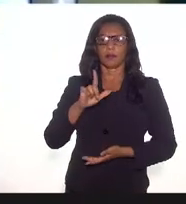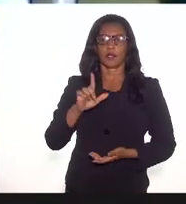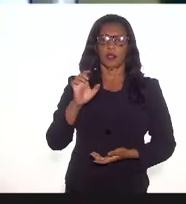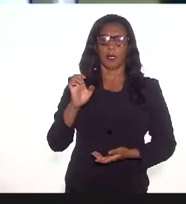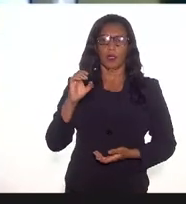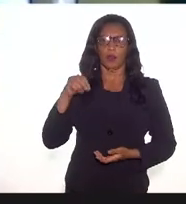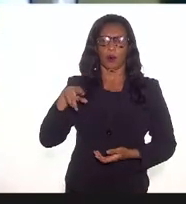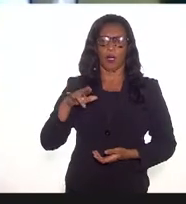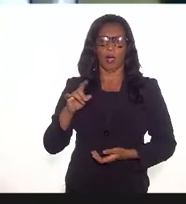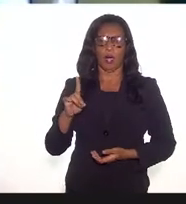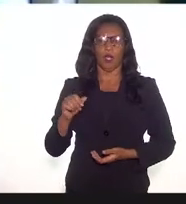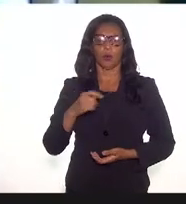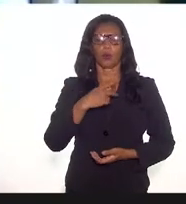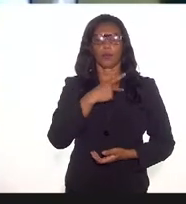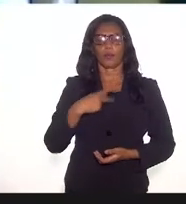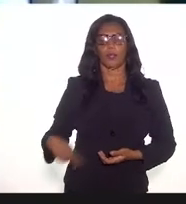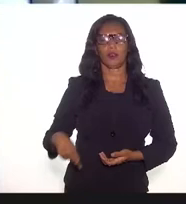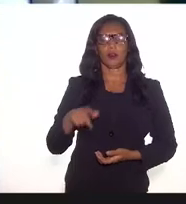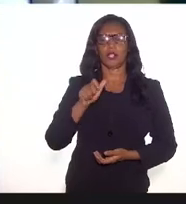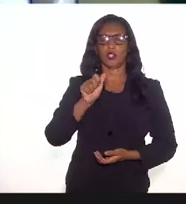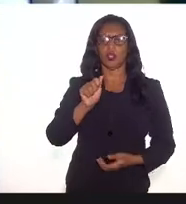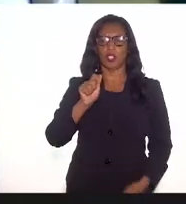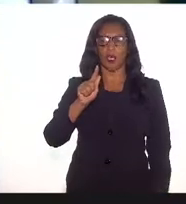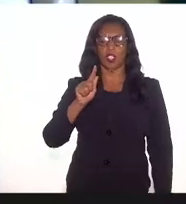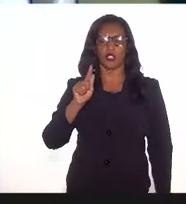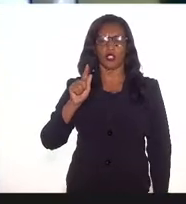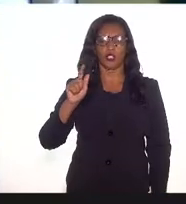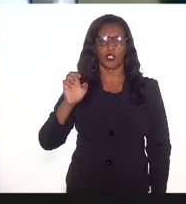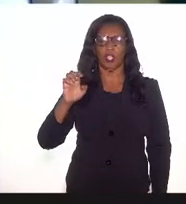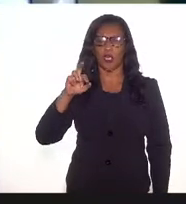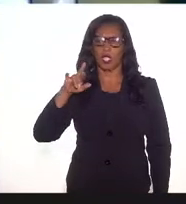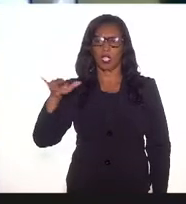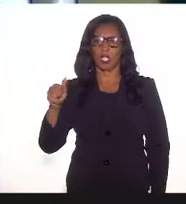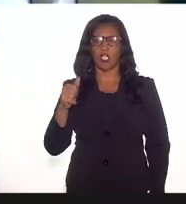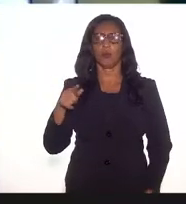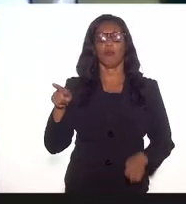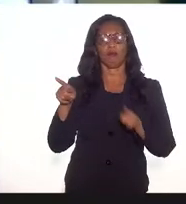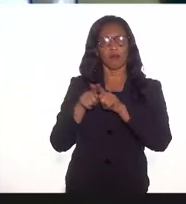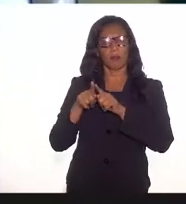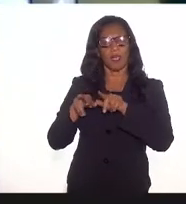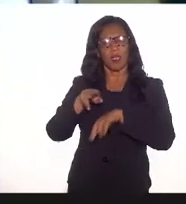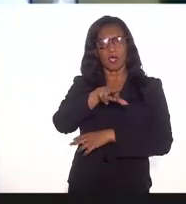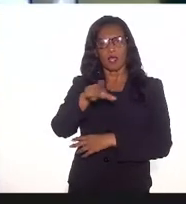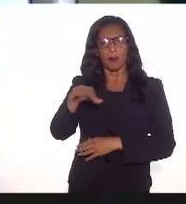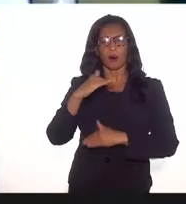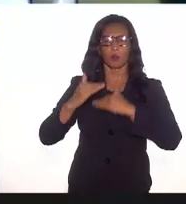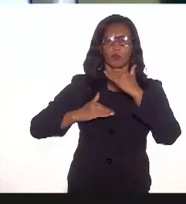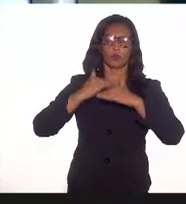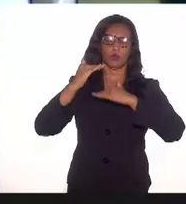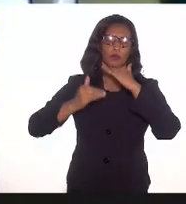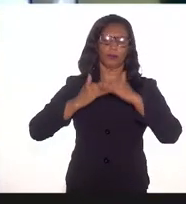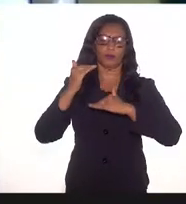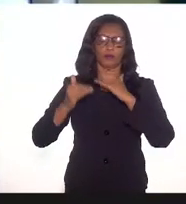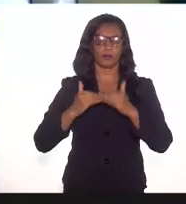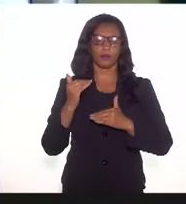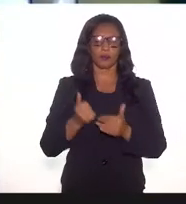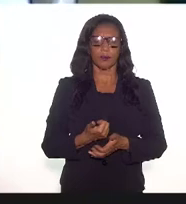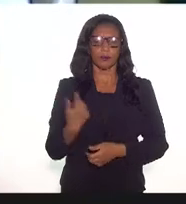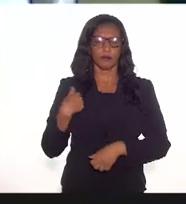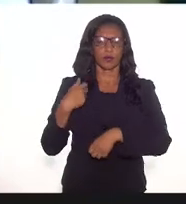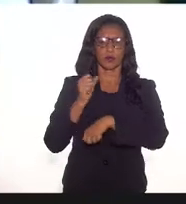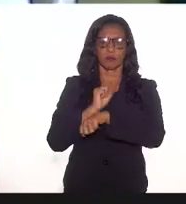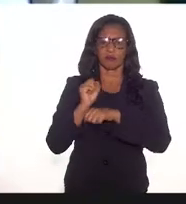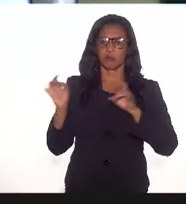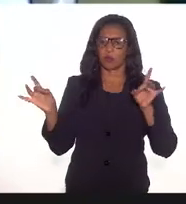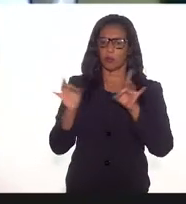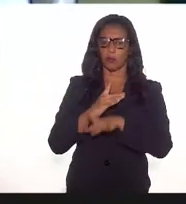do presidente da AGRIO, André, que a AGRIO é nossa irmã no desenvolvimento, e eu espero e fico à